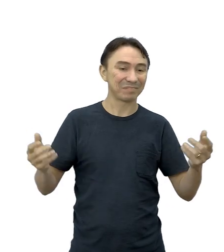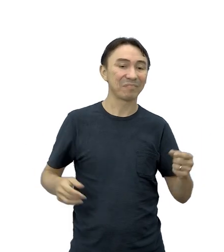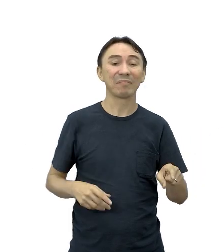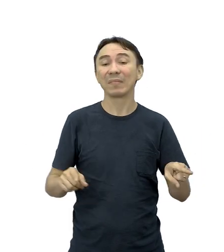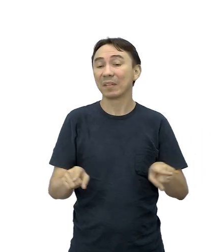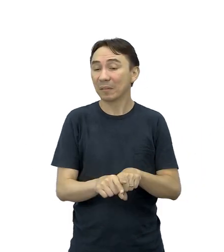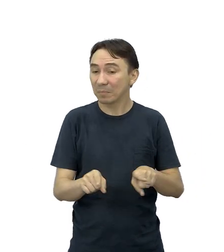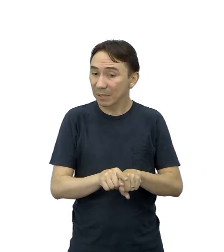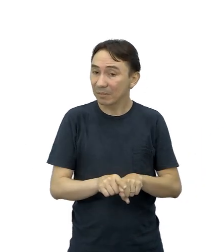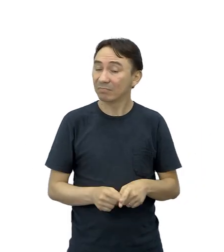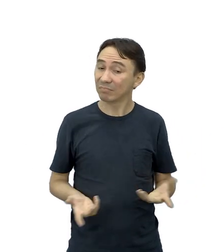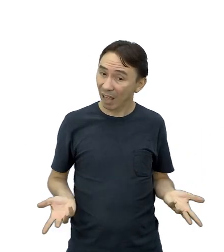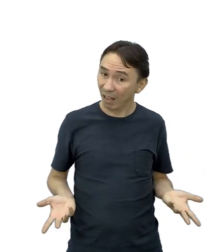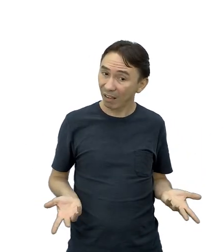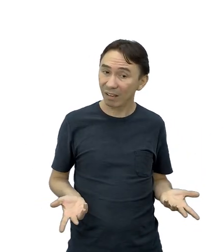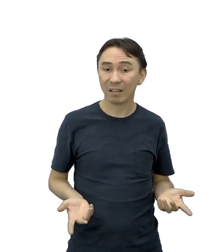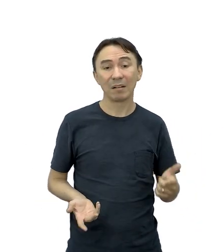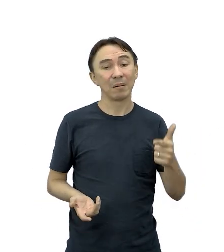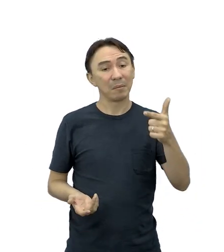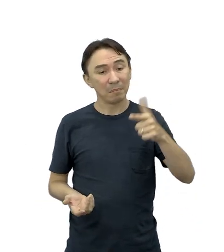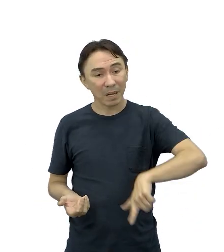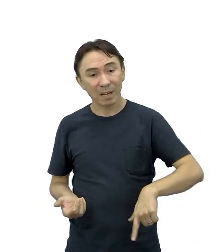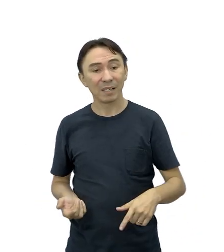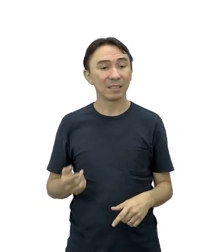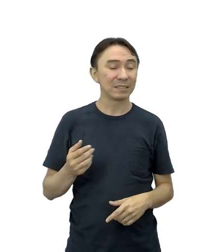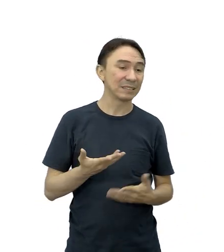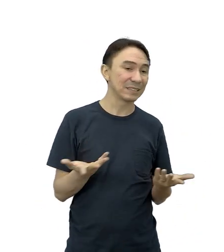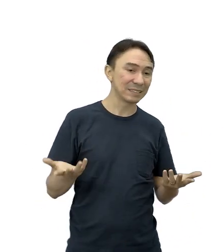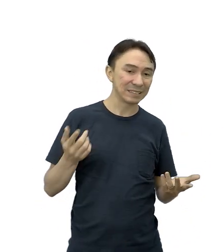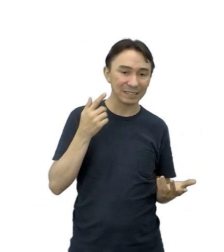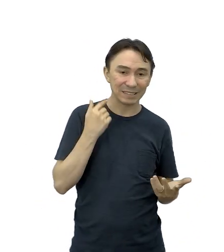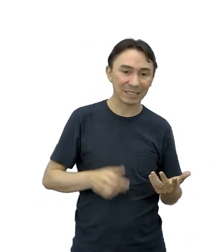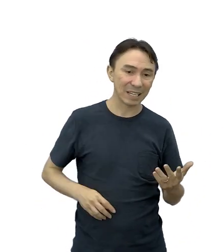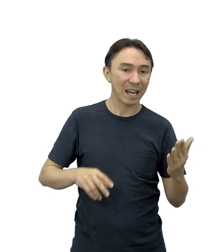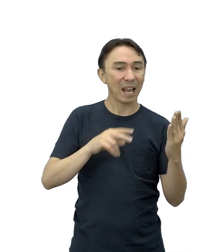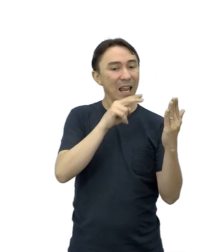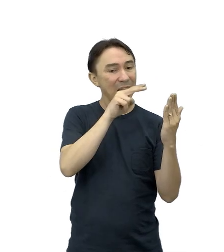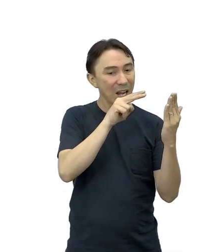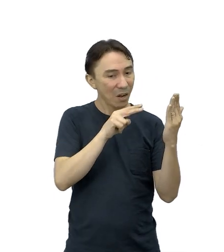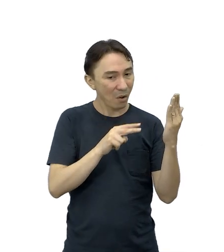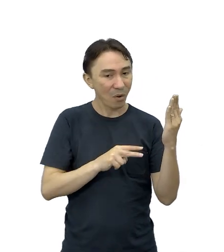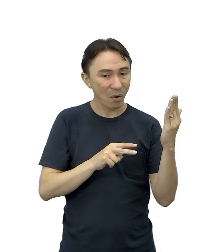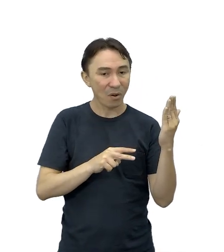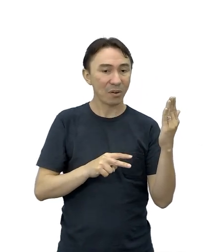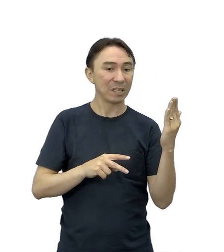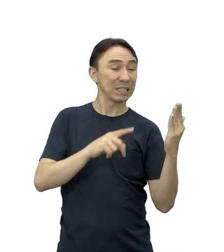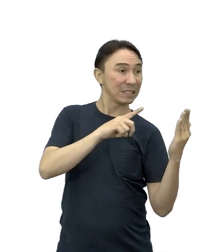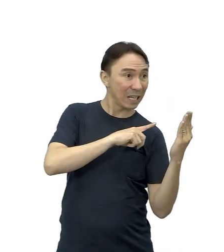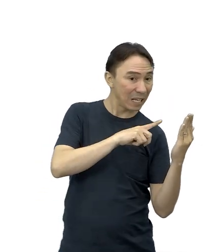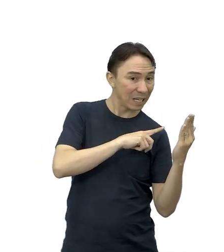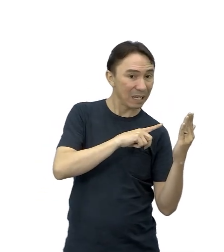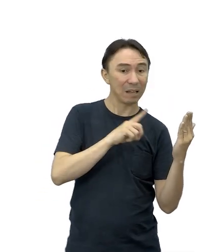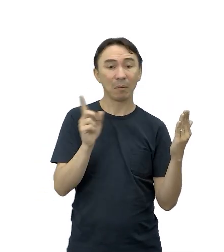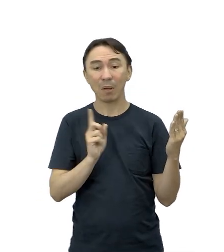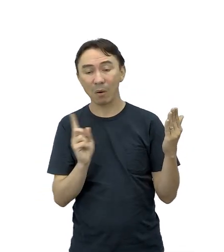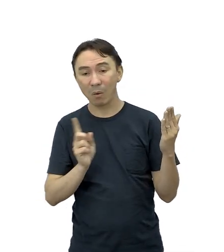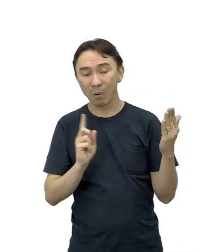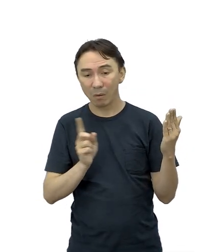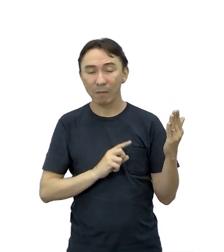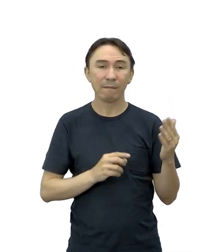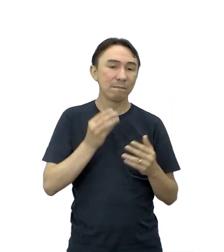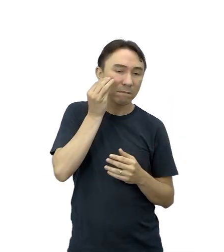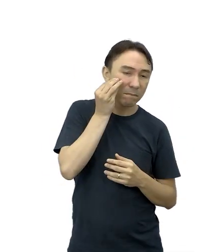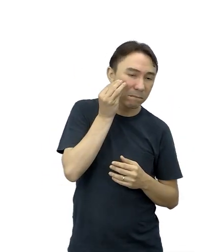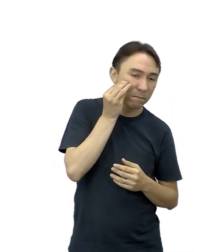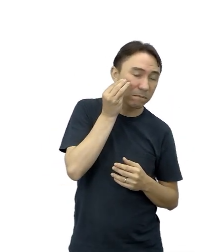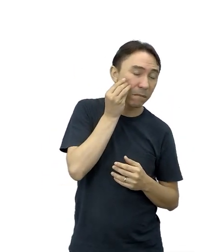pouquinho, o teste de fluência leitora, que atende aí tanto os anos iniciais quanto até o sexto